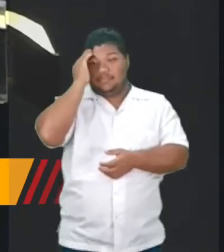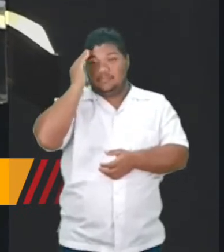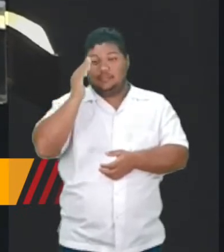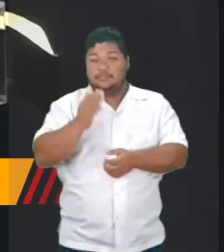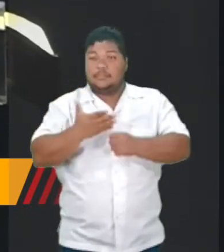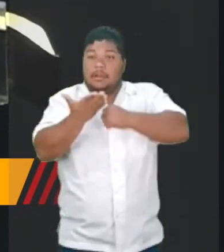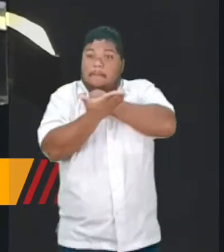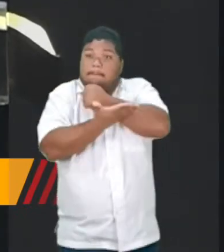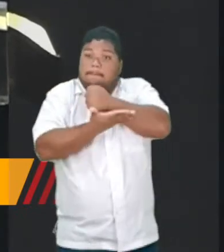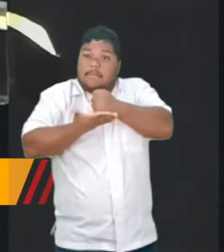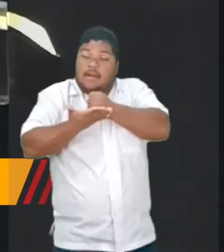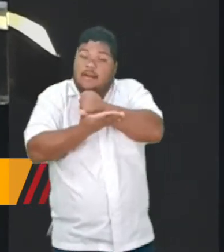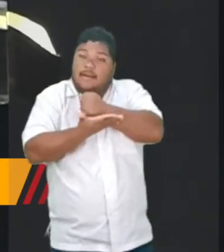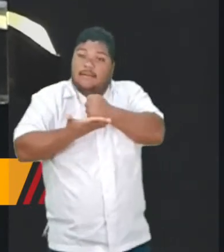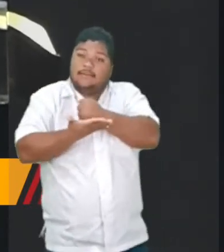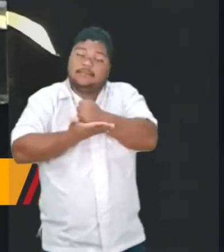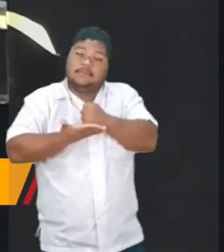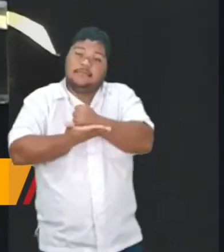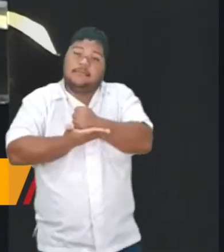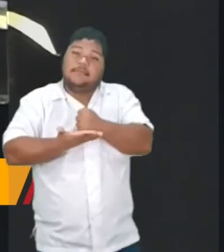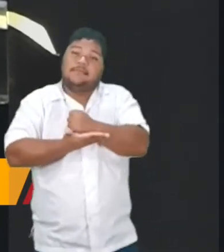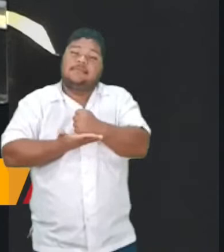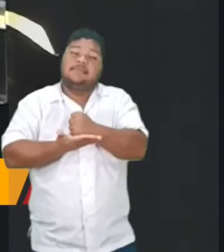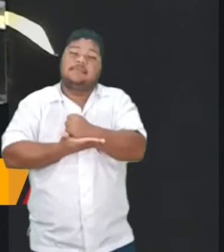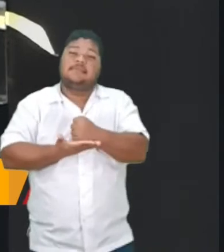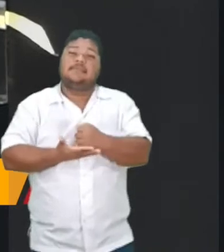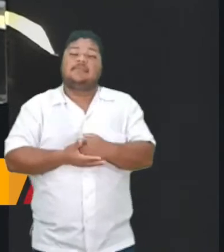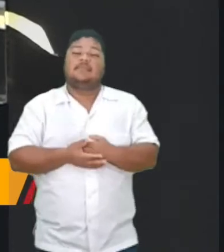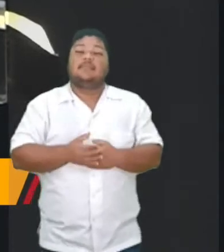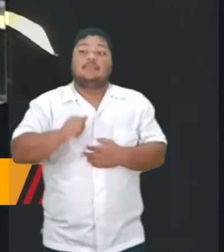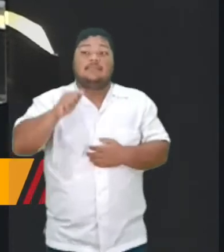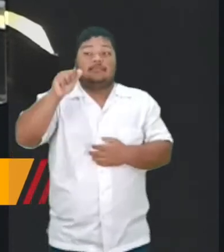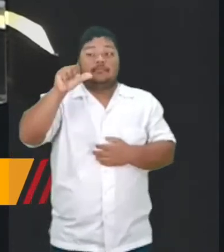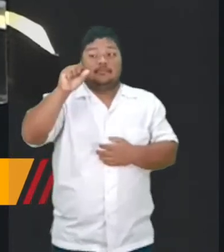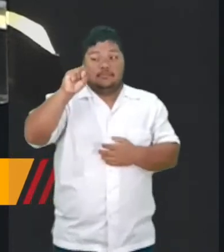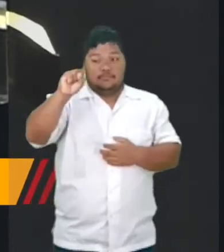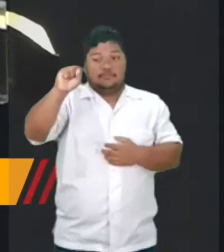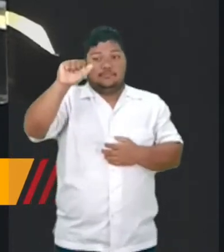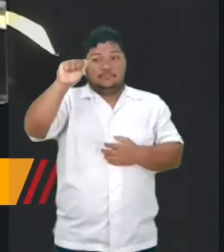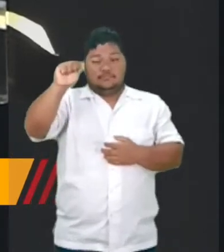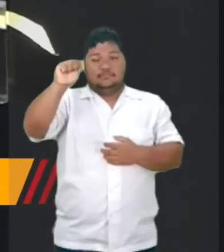Baseado na teoria da relatividade de Einstein,